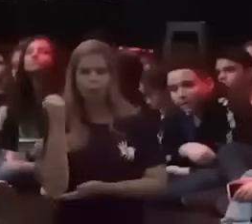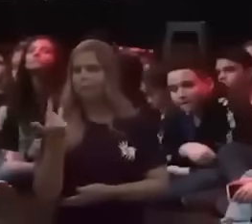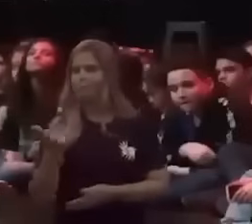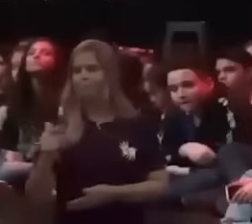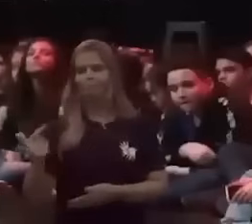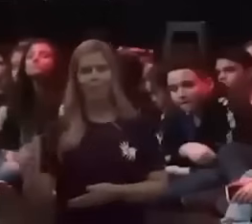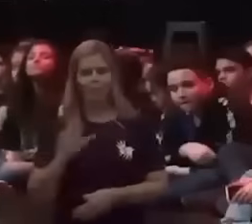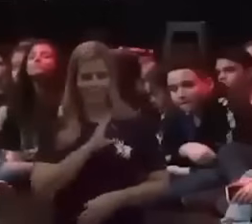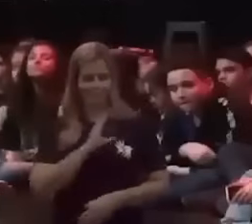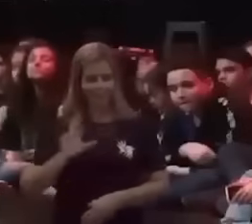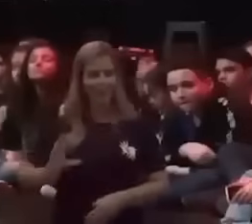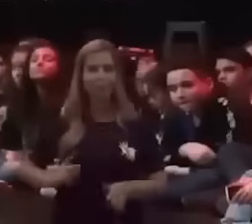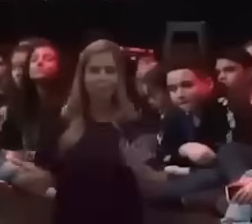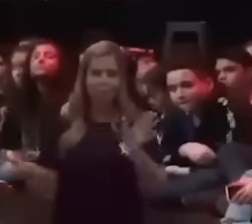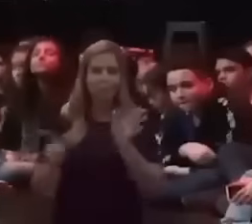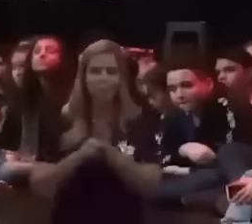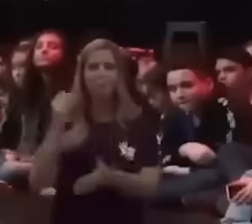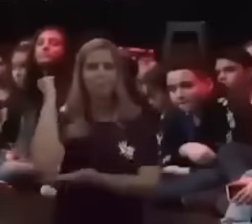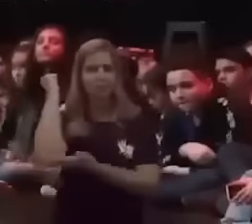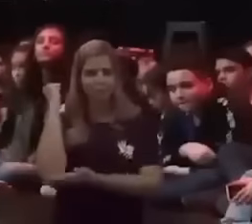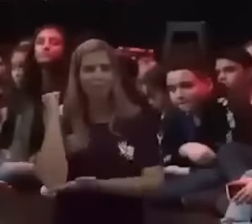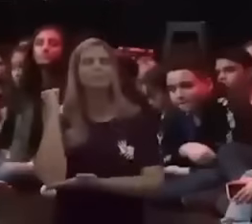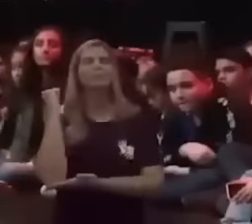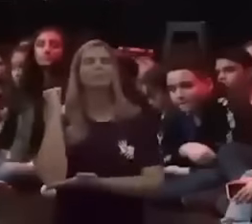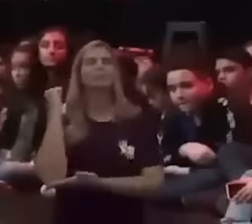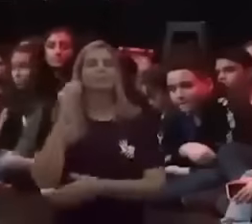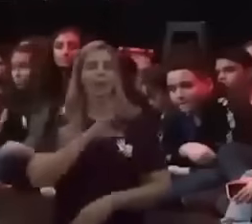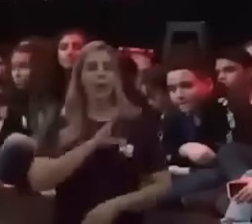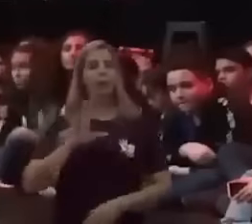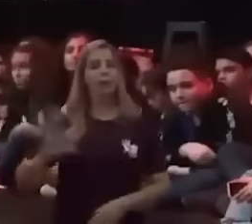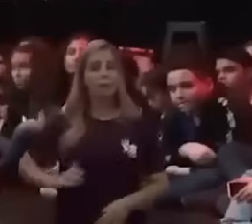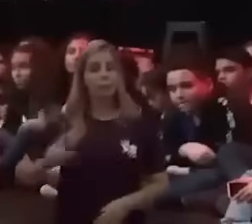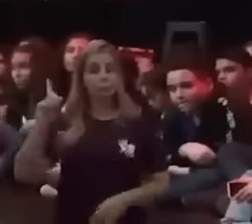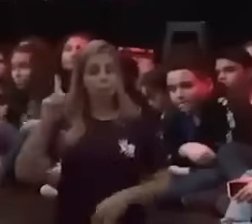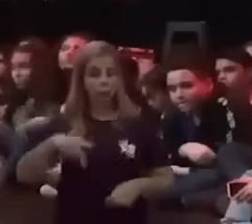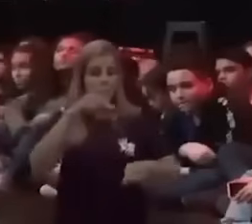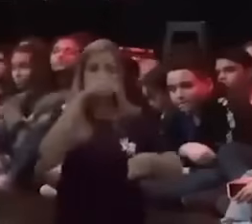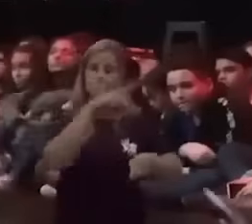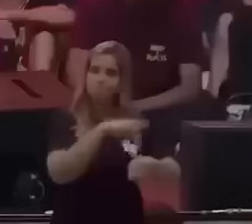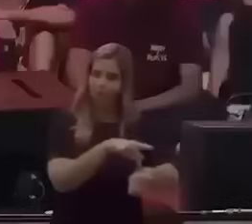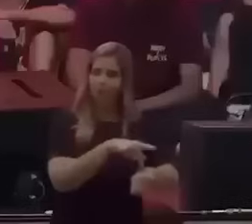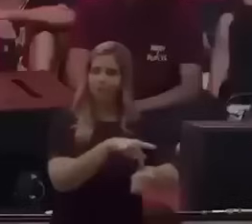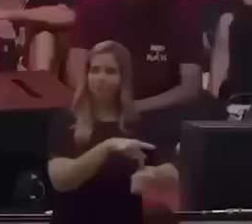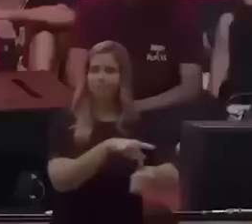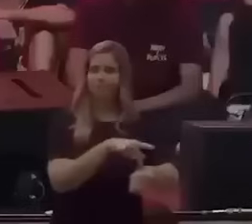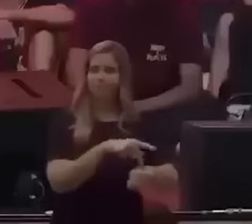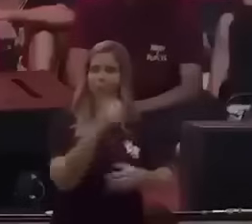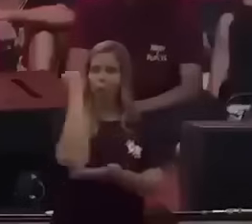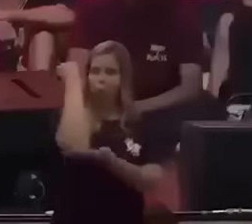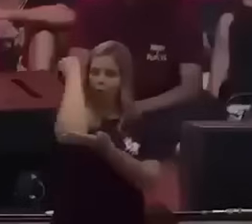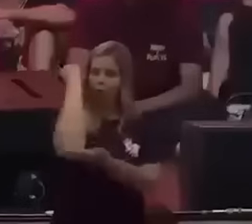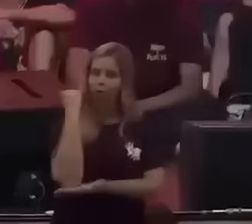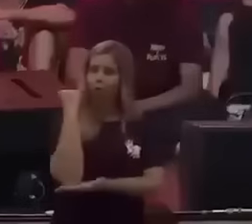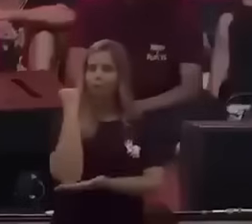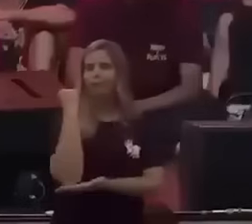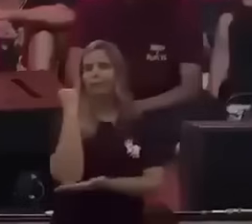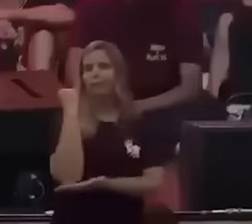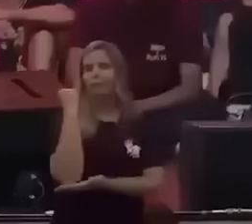Cristo Jesus. E na primeira carta aos Coríntios 10,4, ele diz, Cristo é a pedra, então o fundamento da igreja é